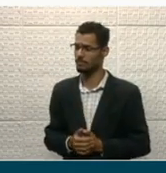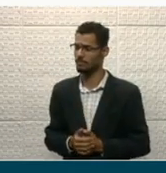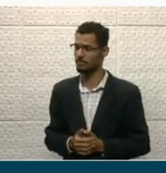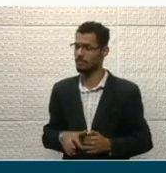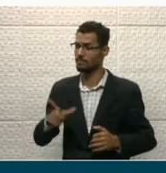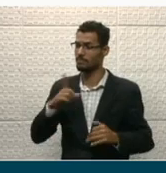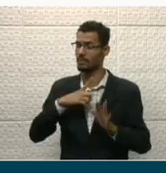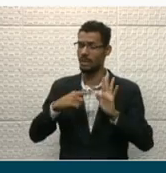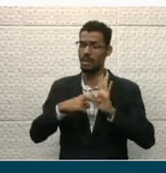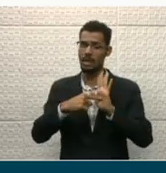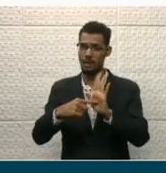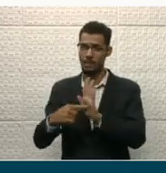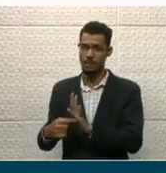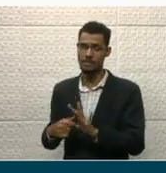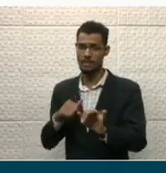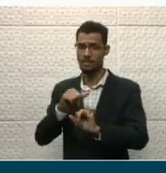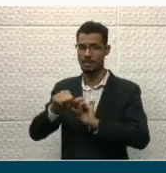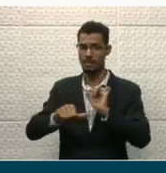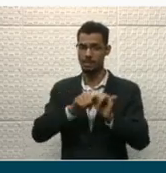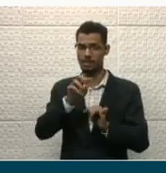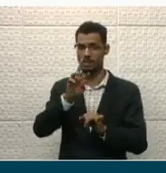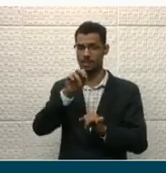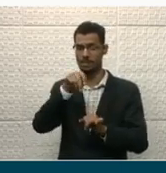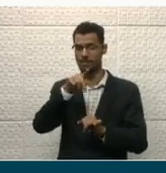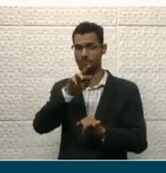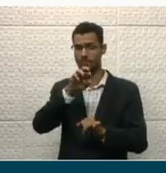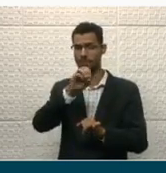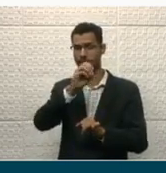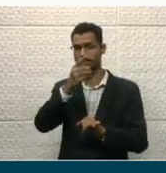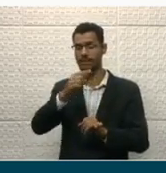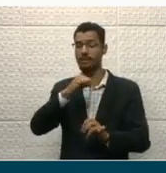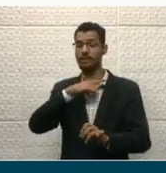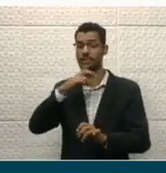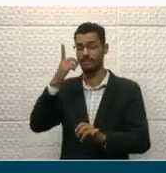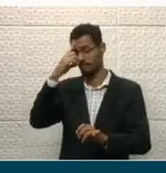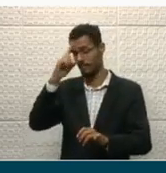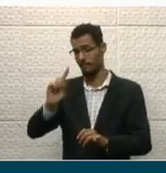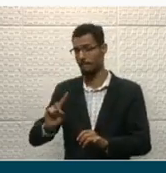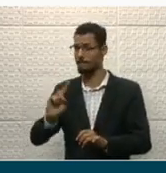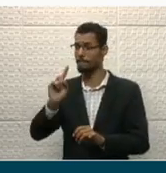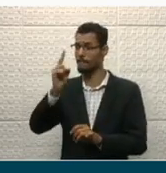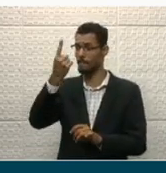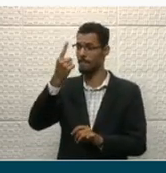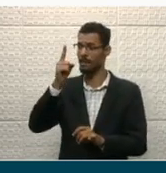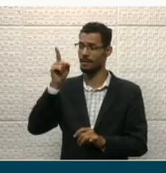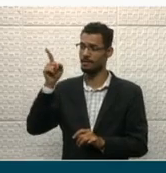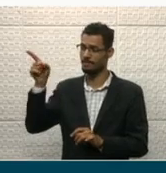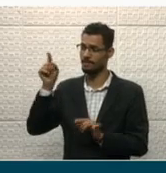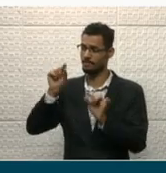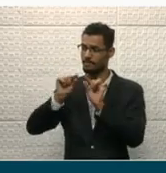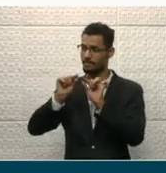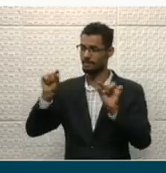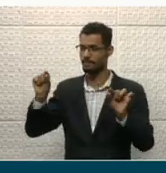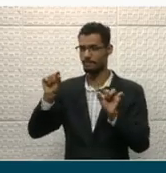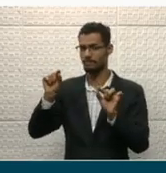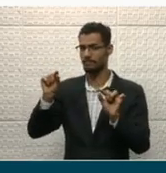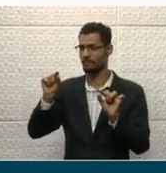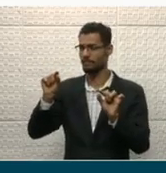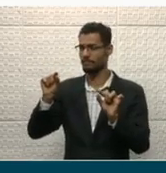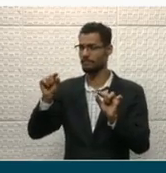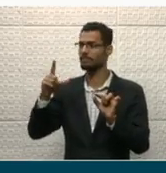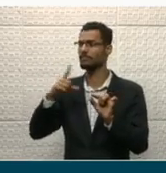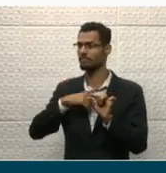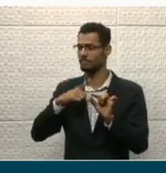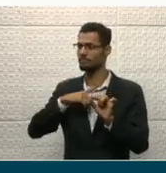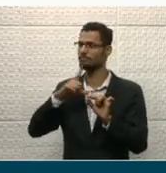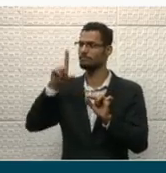com a representação da transformação, nós vamos observar que na primeira linha, nós temos